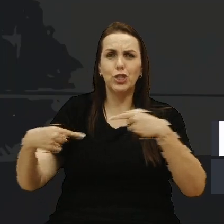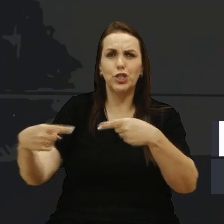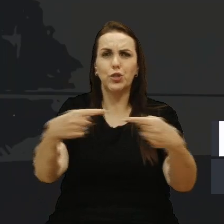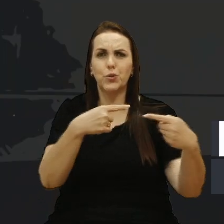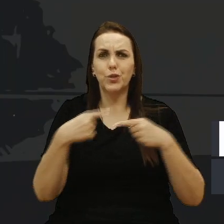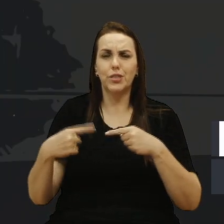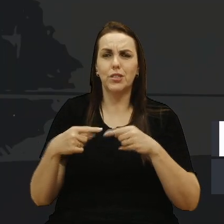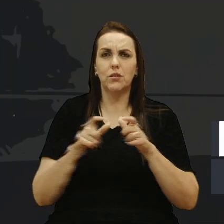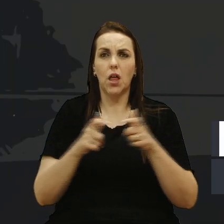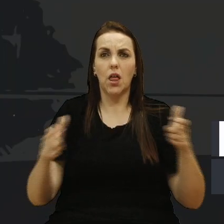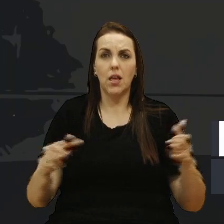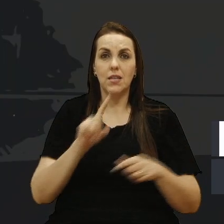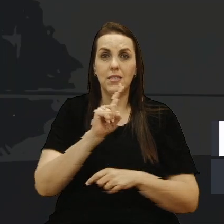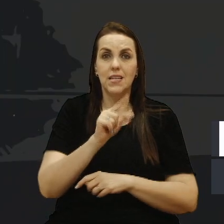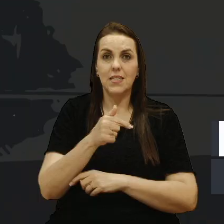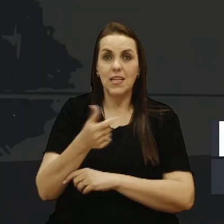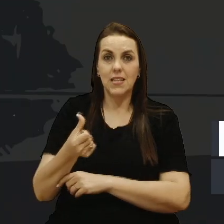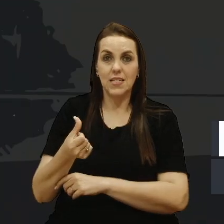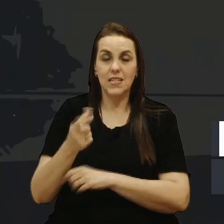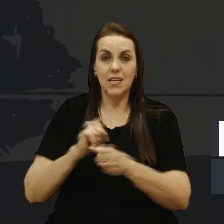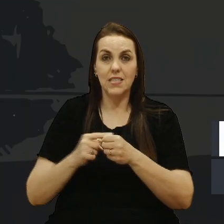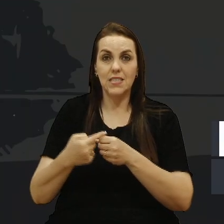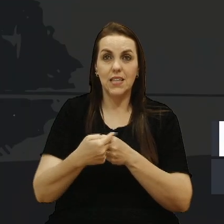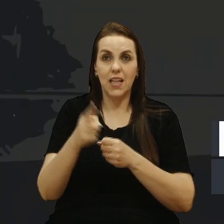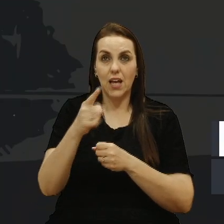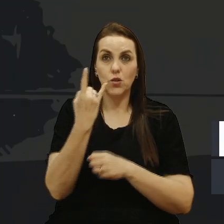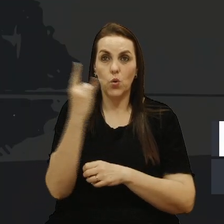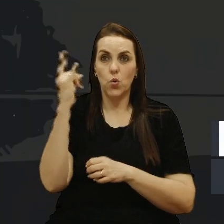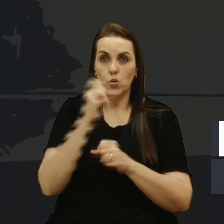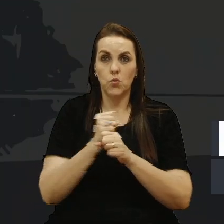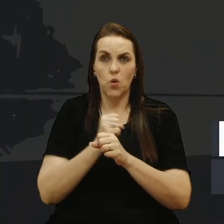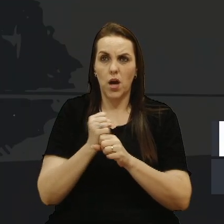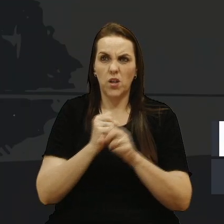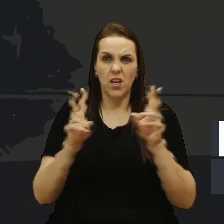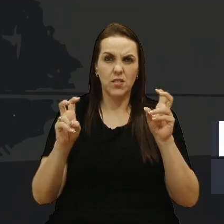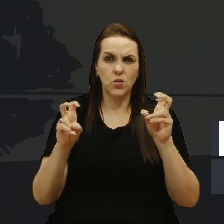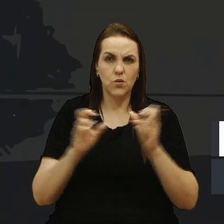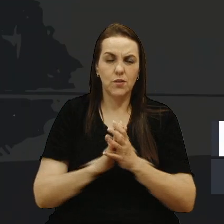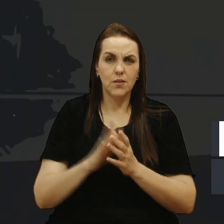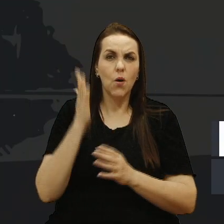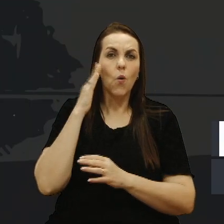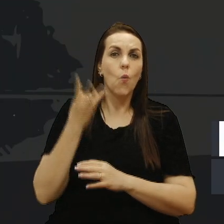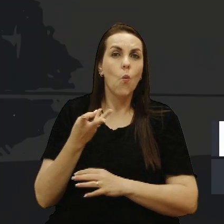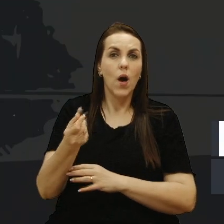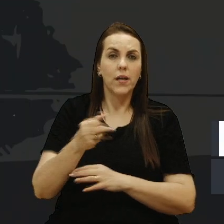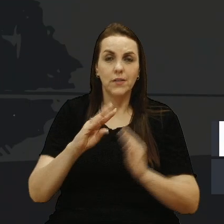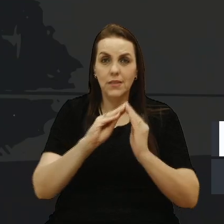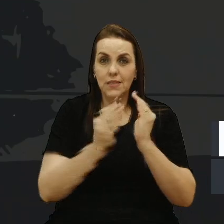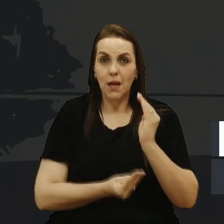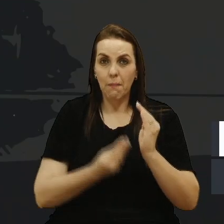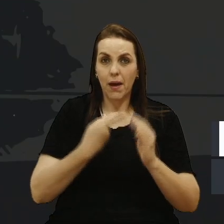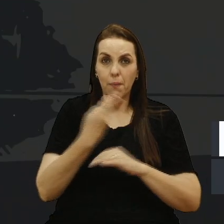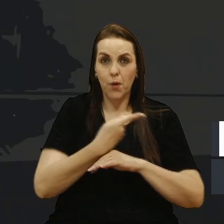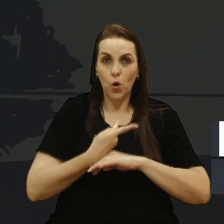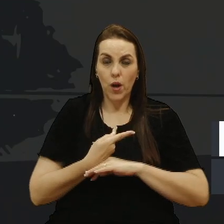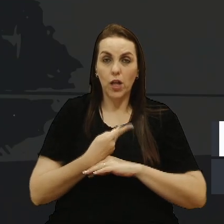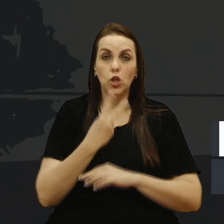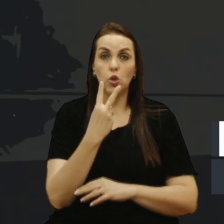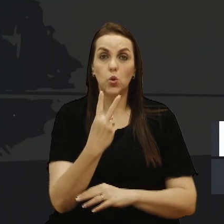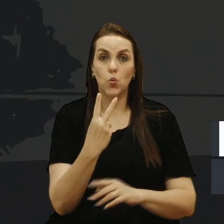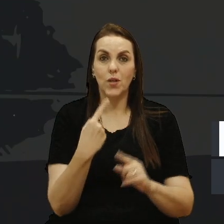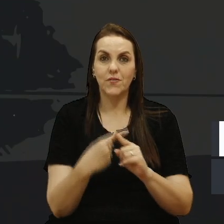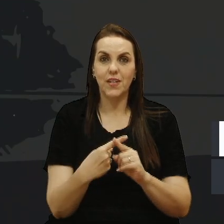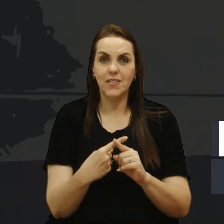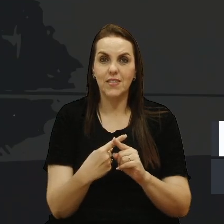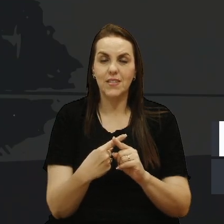com 176 municípios no último ano, esse assunto. Sabe quantas vezes o SAMAI de Caxias foi procurado? 2.